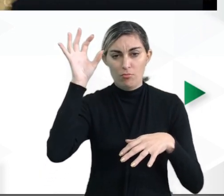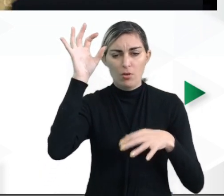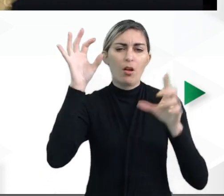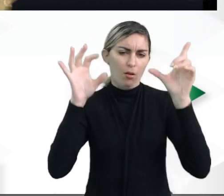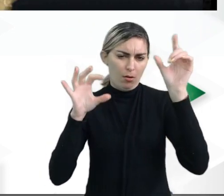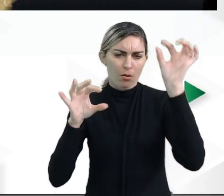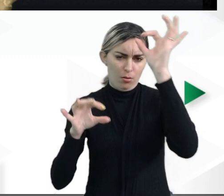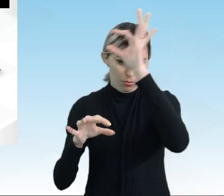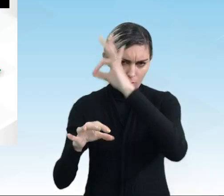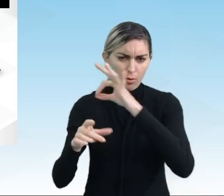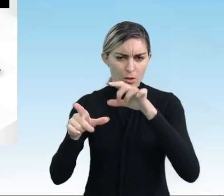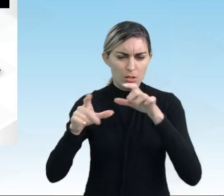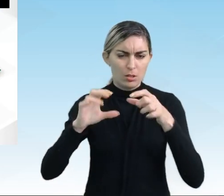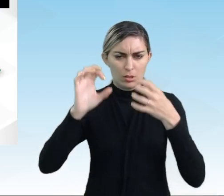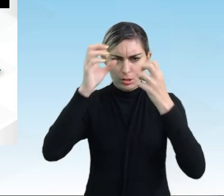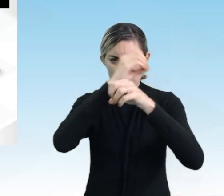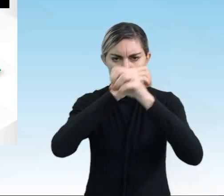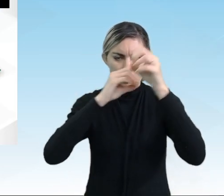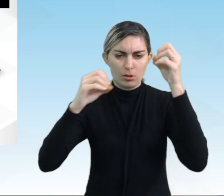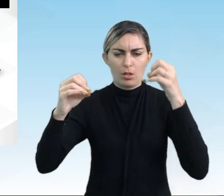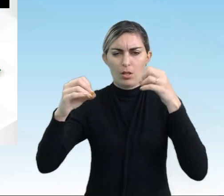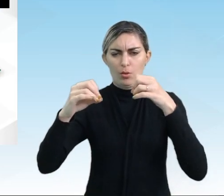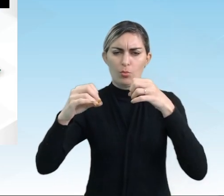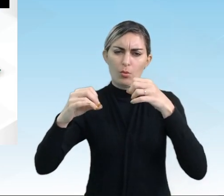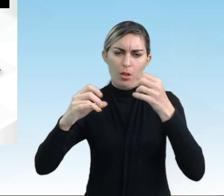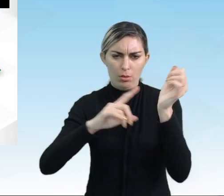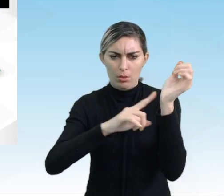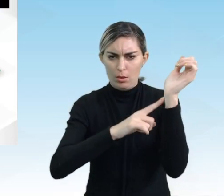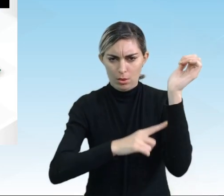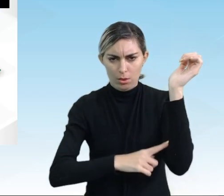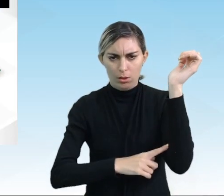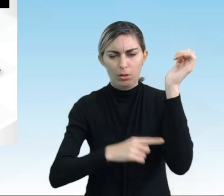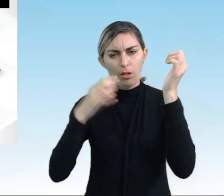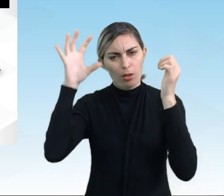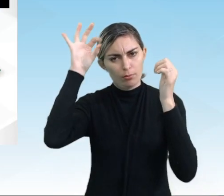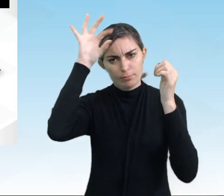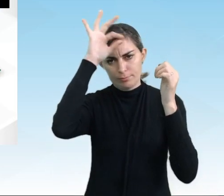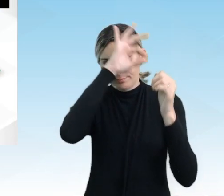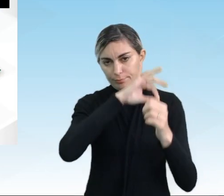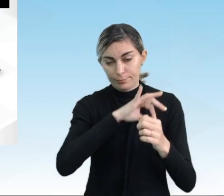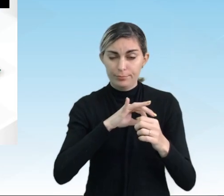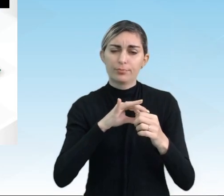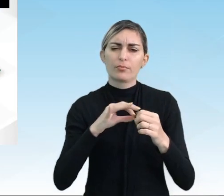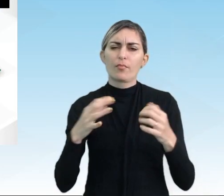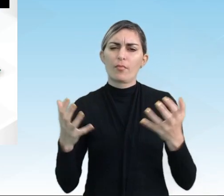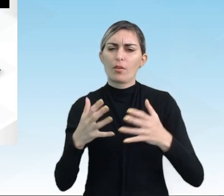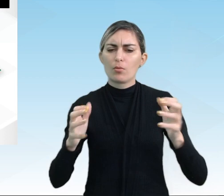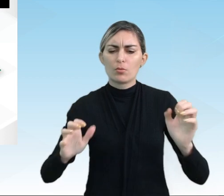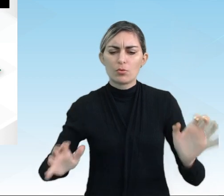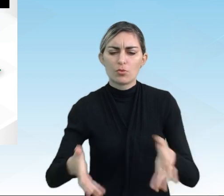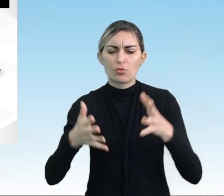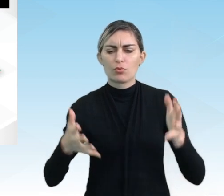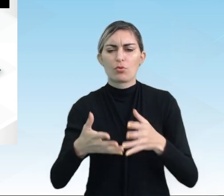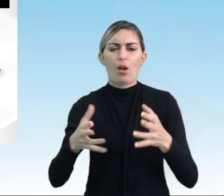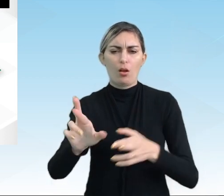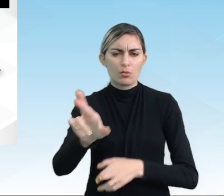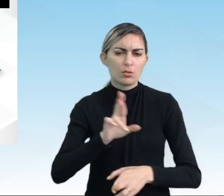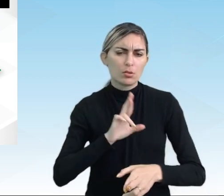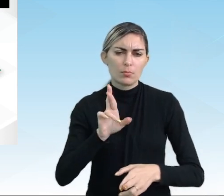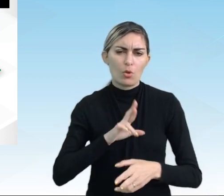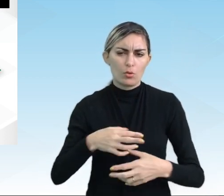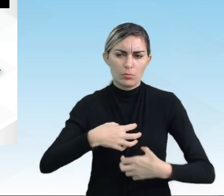são as células nervosas. Bom, bora falar um pouquinho agora de estímulos e